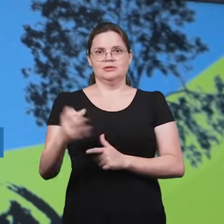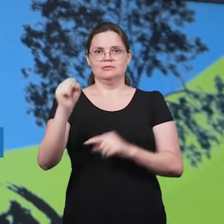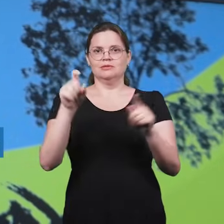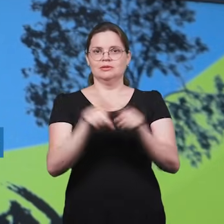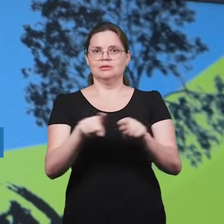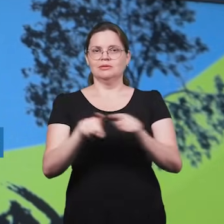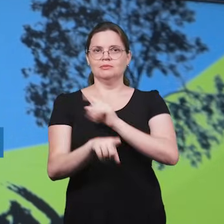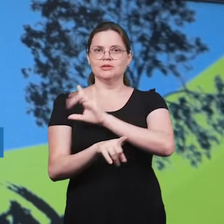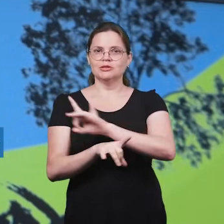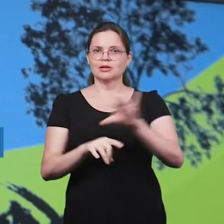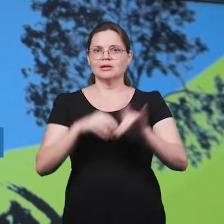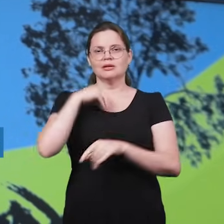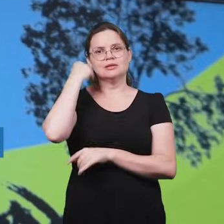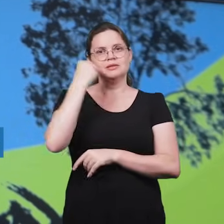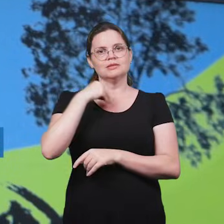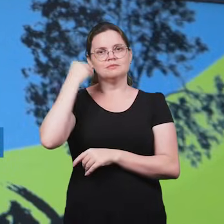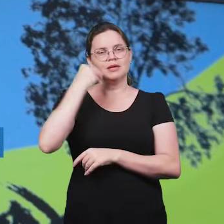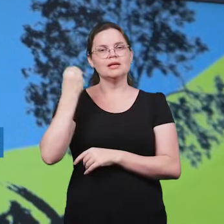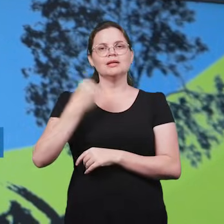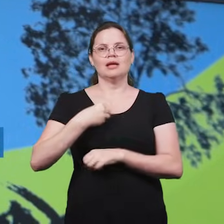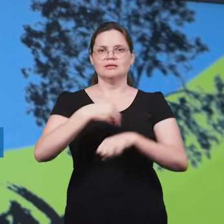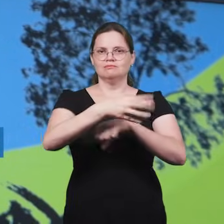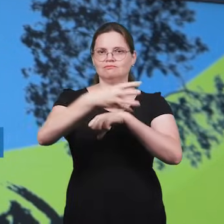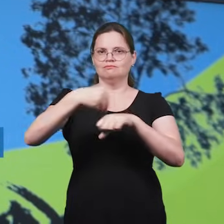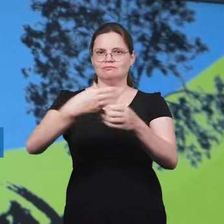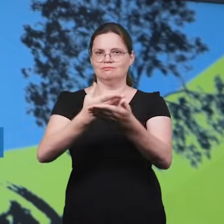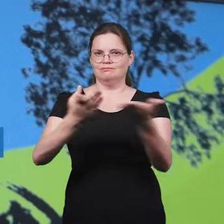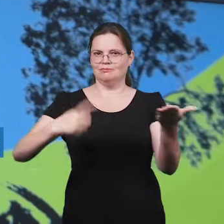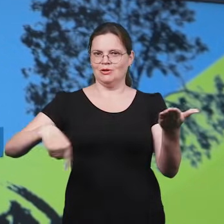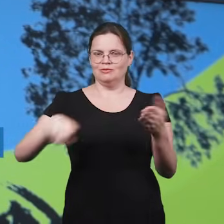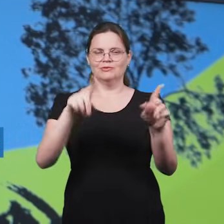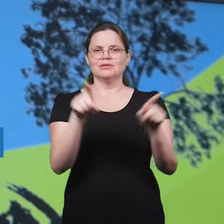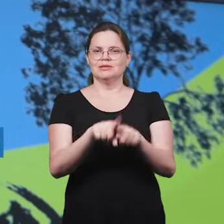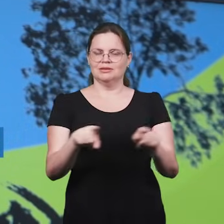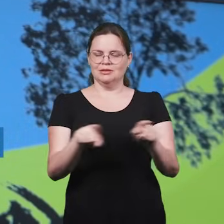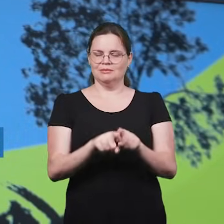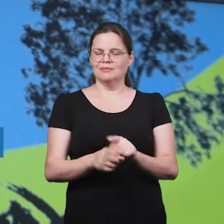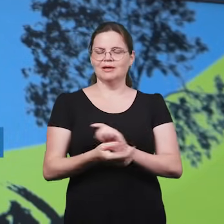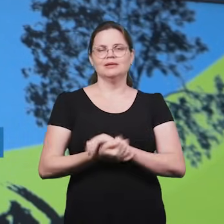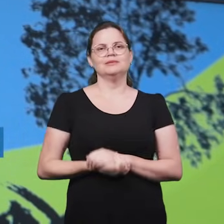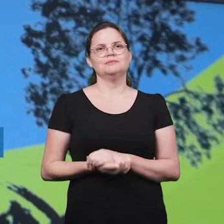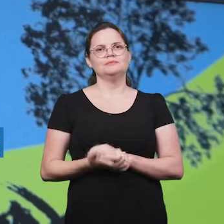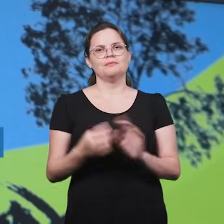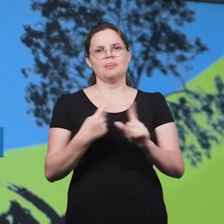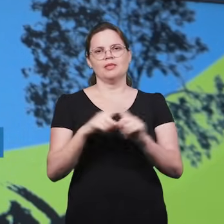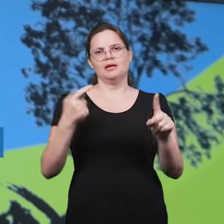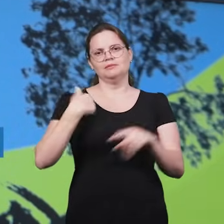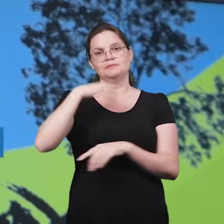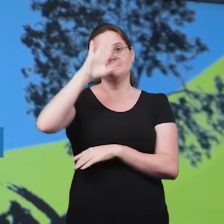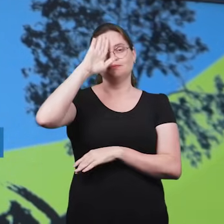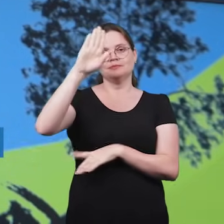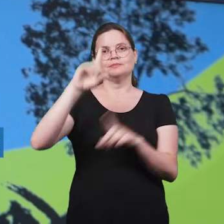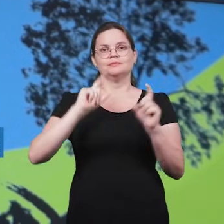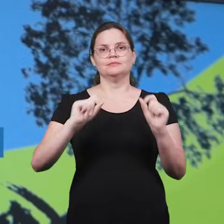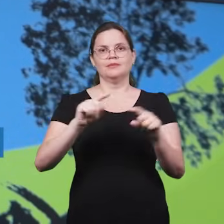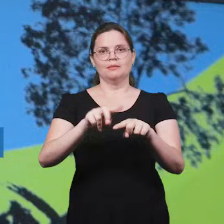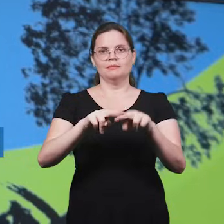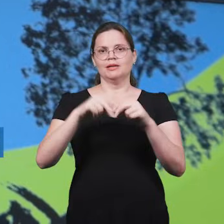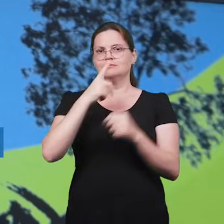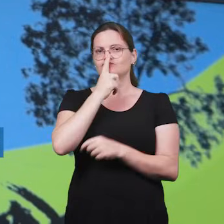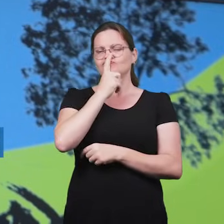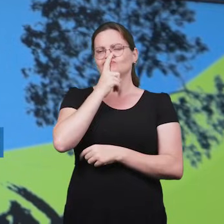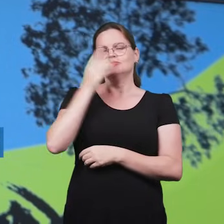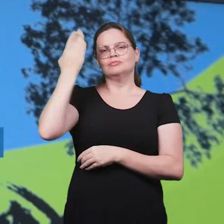experiência compartilhada com os irmãos em Cristo que nos fortalecem, mas acima de tudo, com a intimidade com o